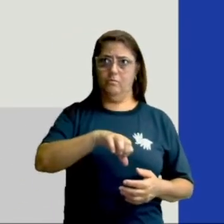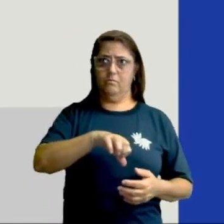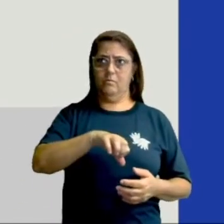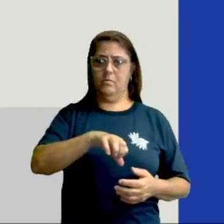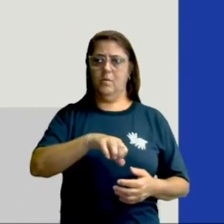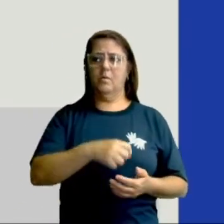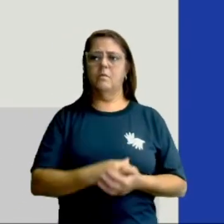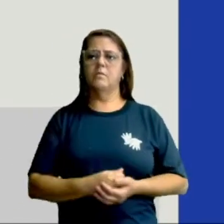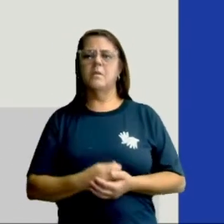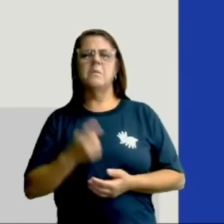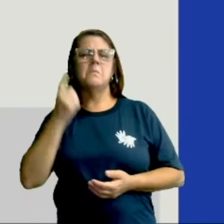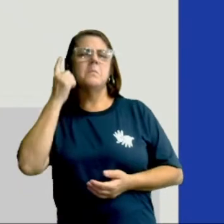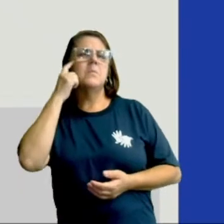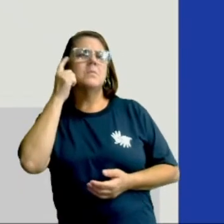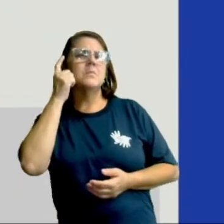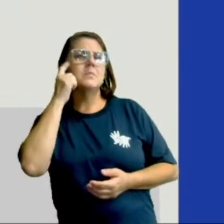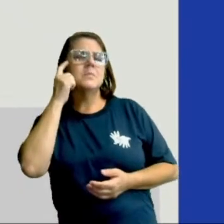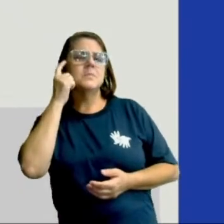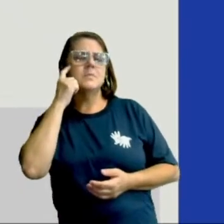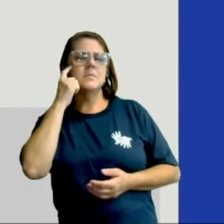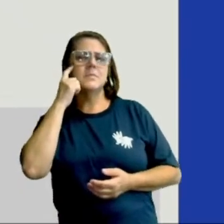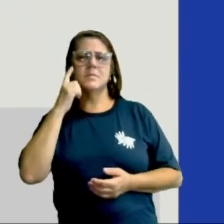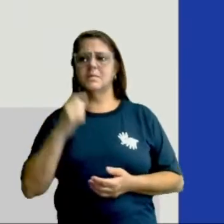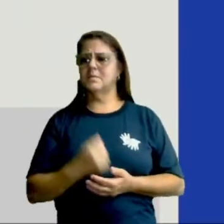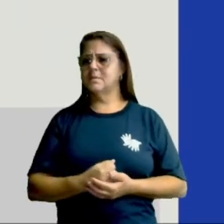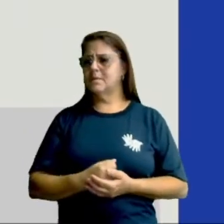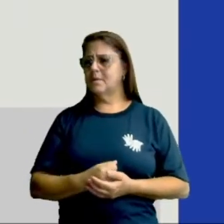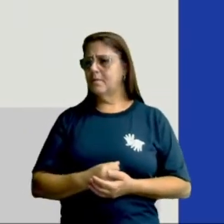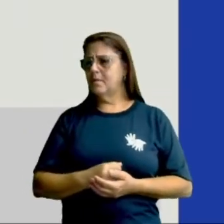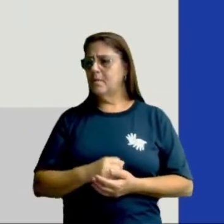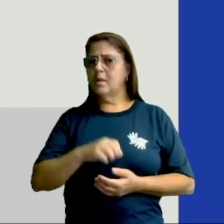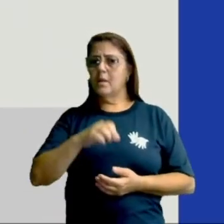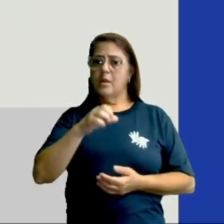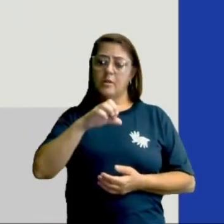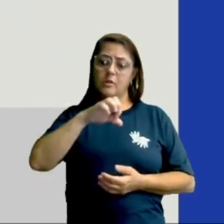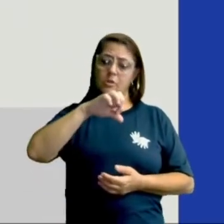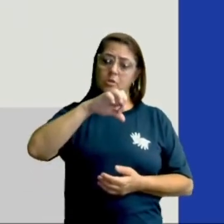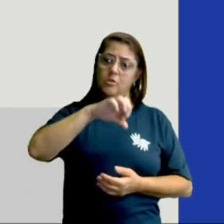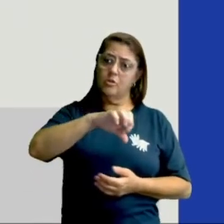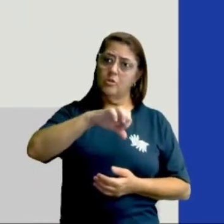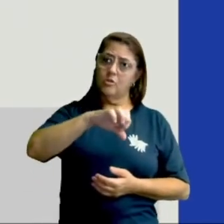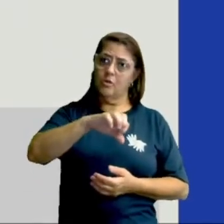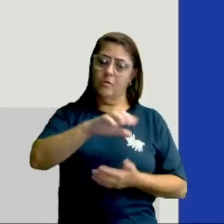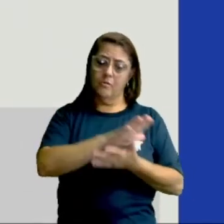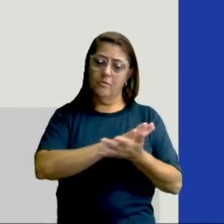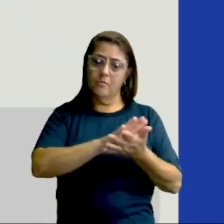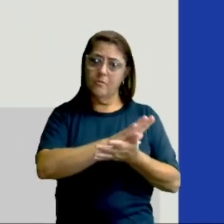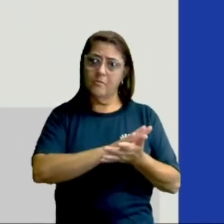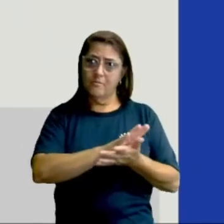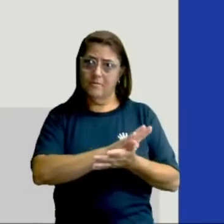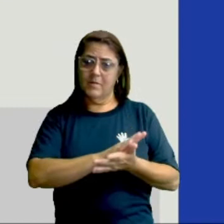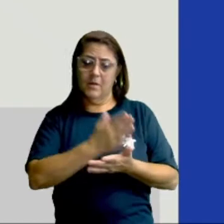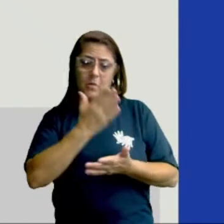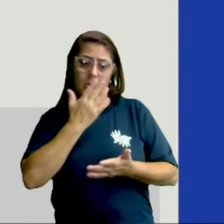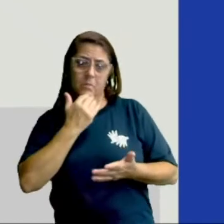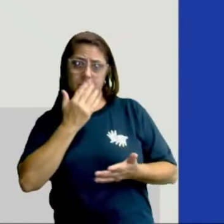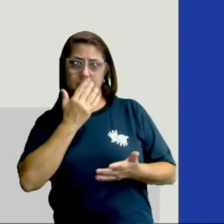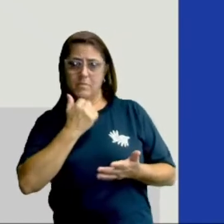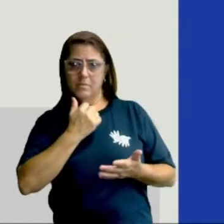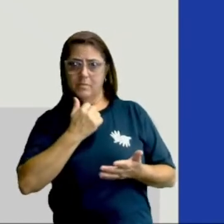Então vamos supor que aqui tem os 9 brigadeiros que ela comeu, certo? Se